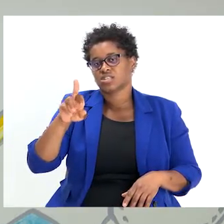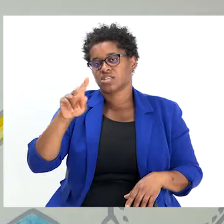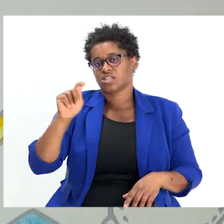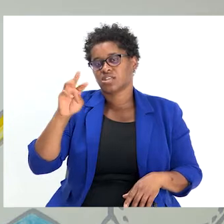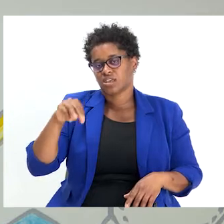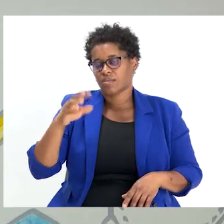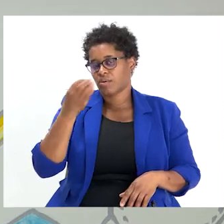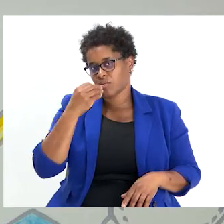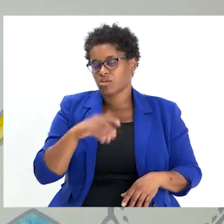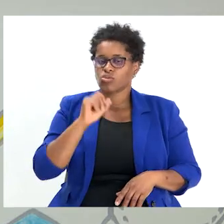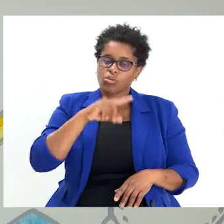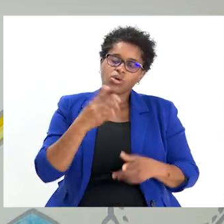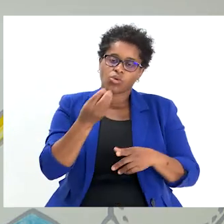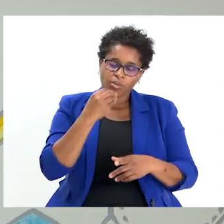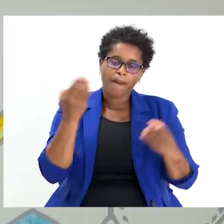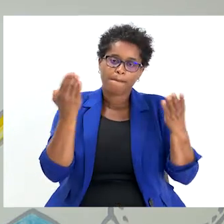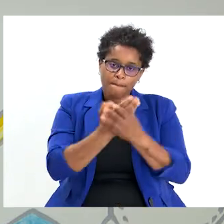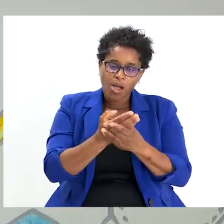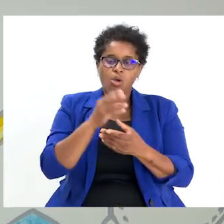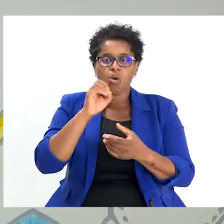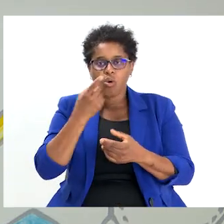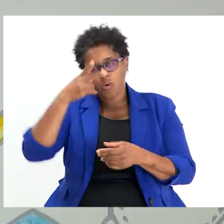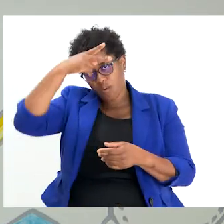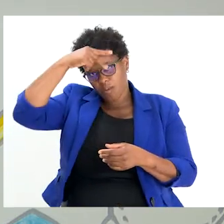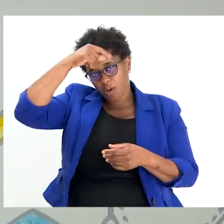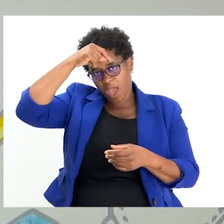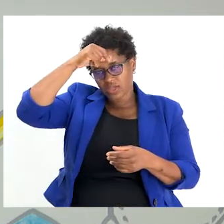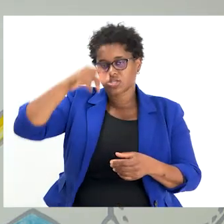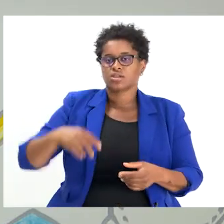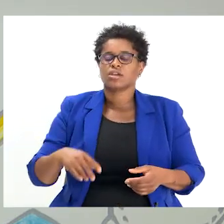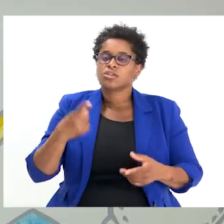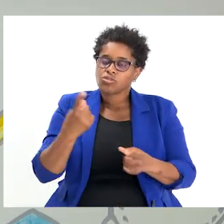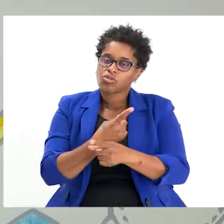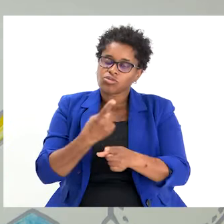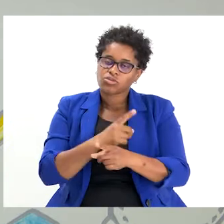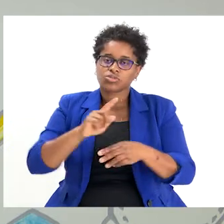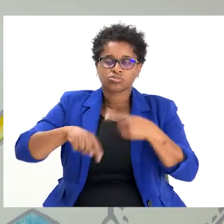utilizar pão ou bolacha. Ou seja, bens alternativos,